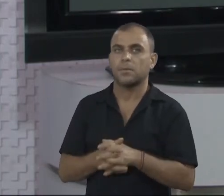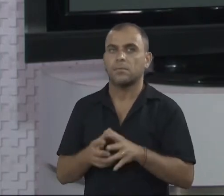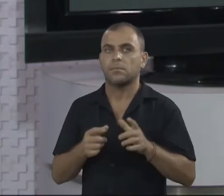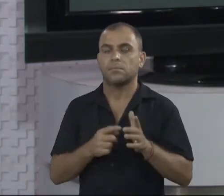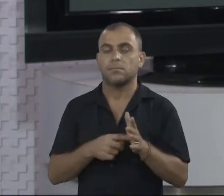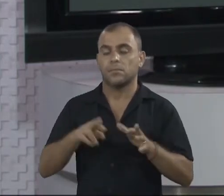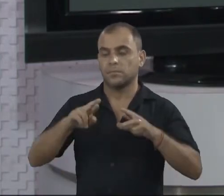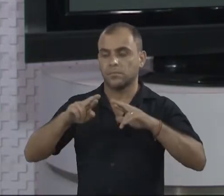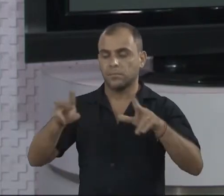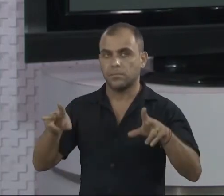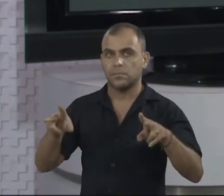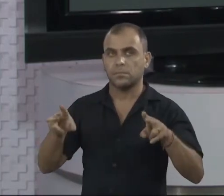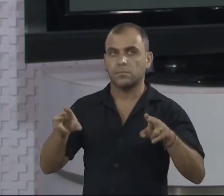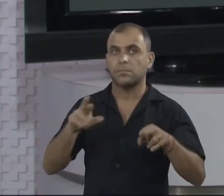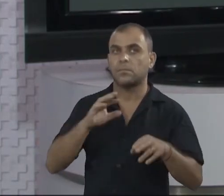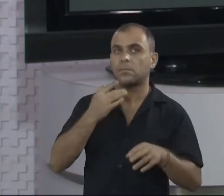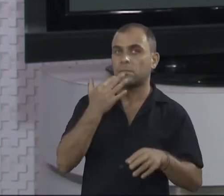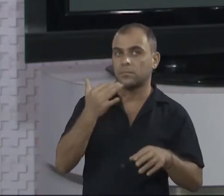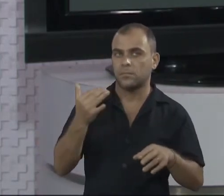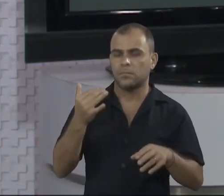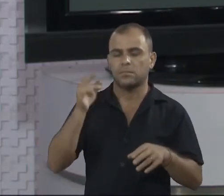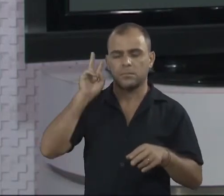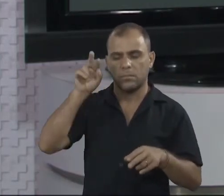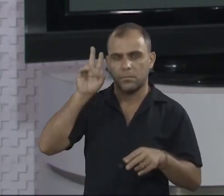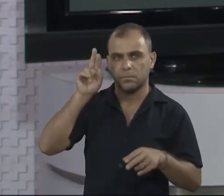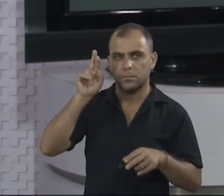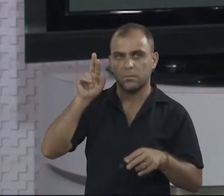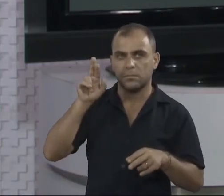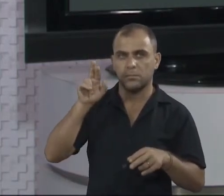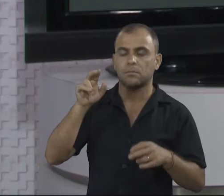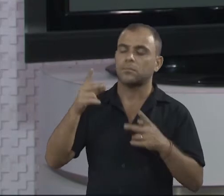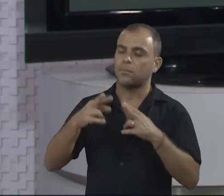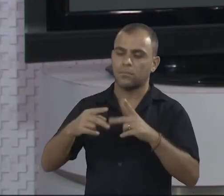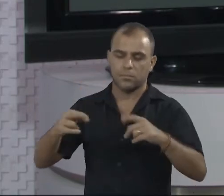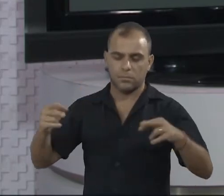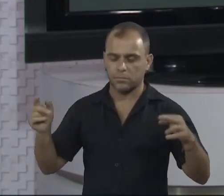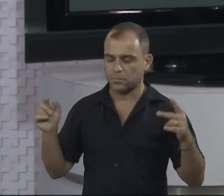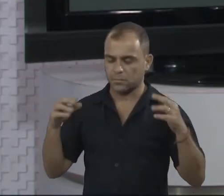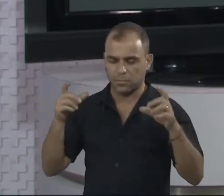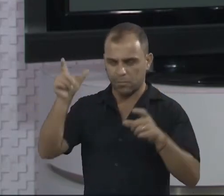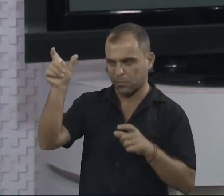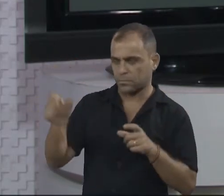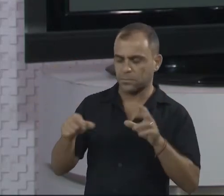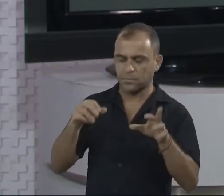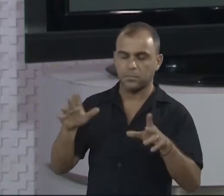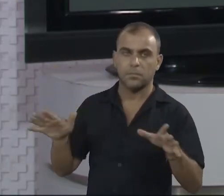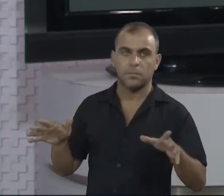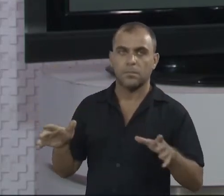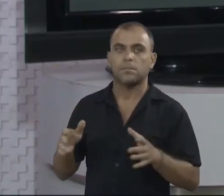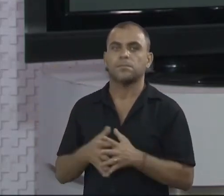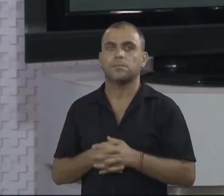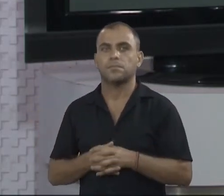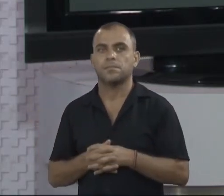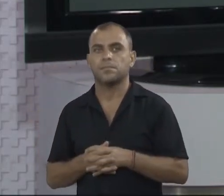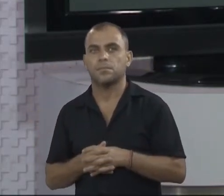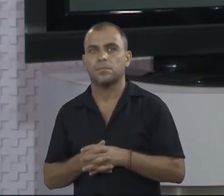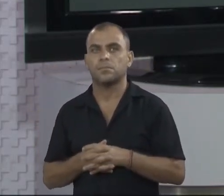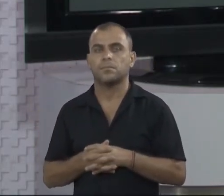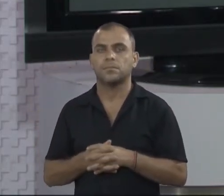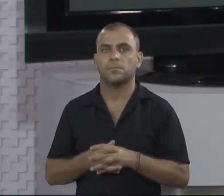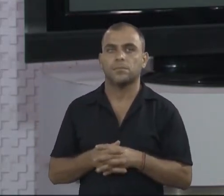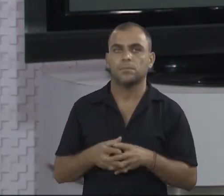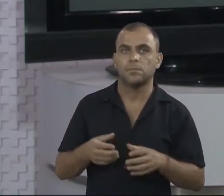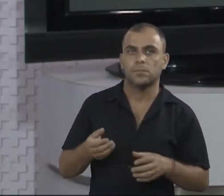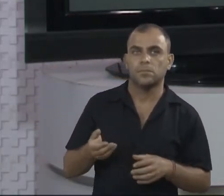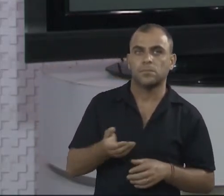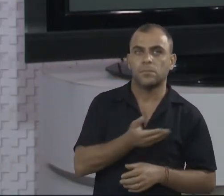dois diferentinhos, de corzinha diferente, só para vocês lembrarem que podem ser de várias estruturas, vários jeitos, tá bom? Vários formatos. Então, a